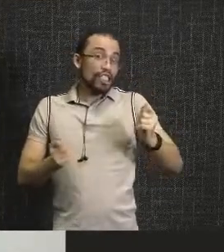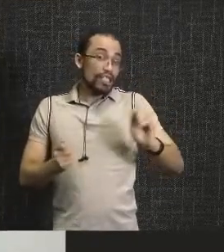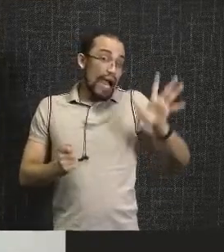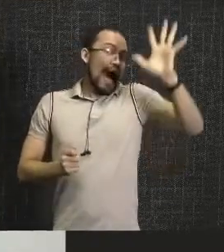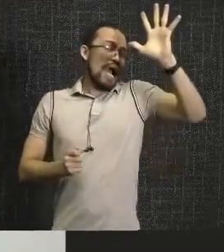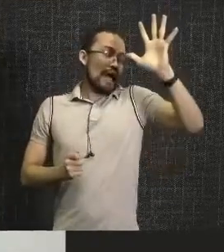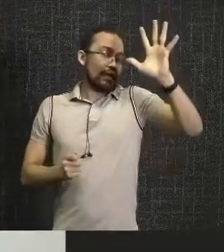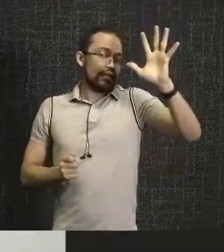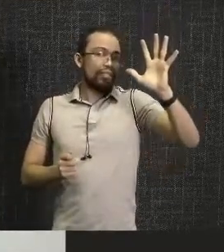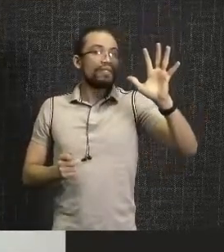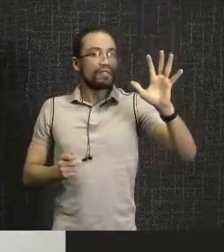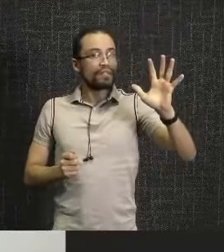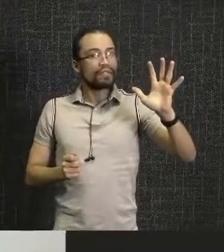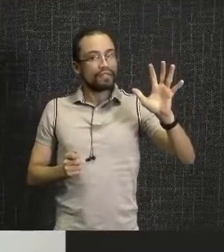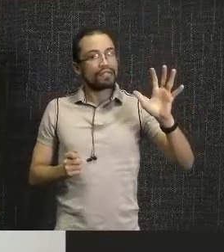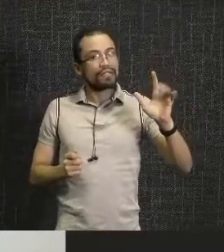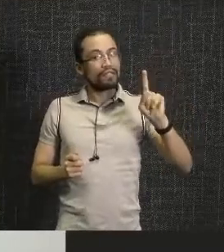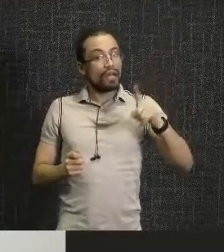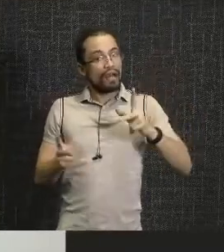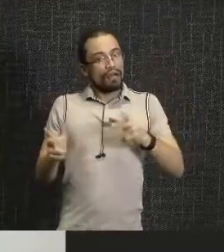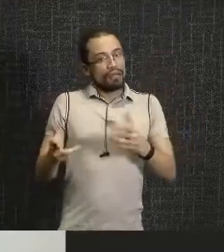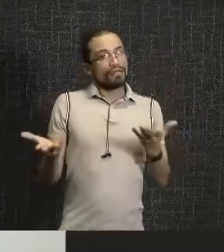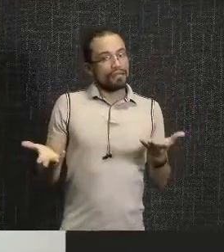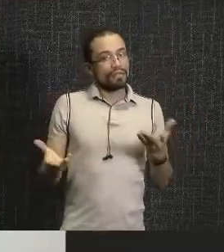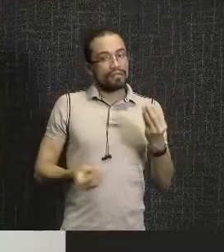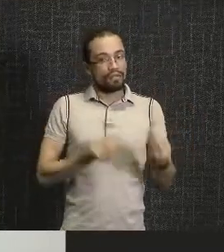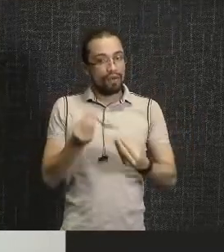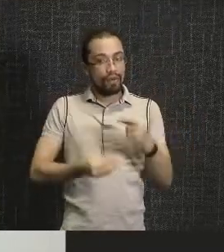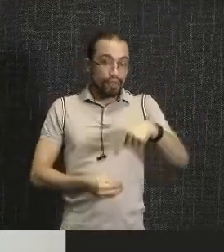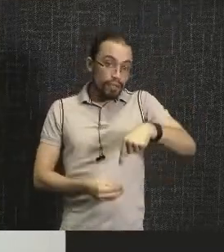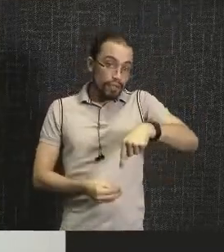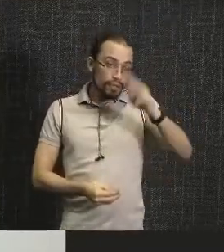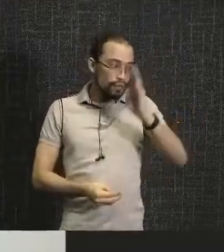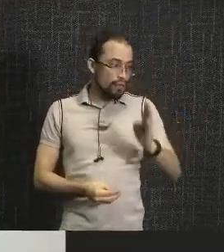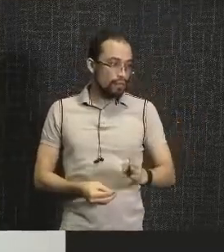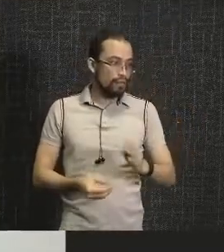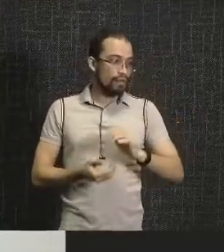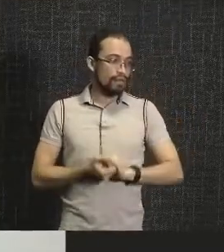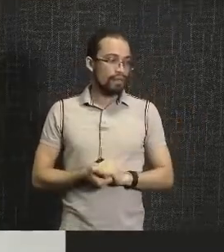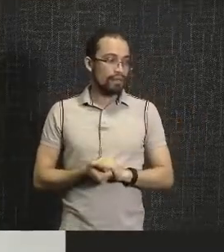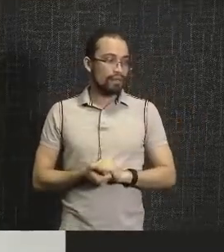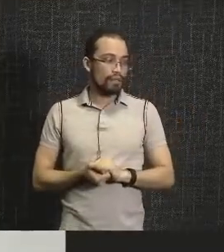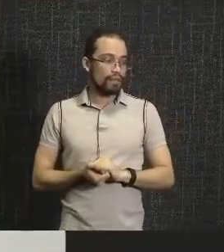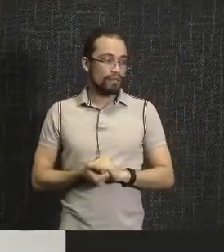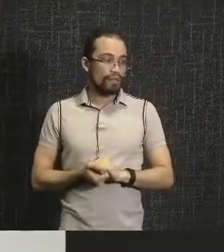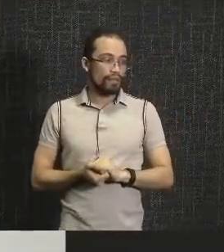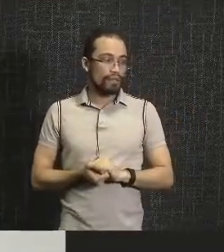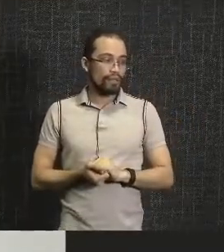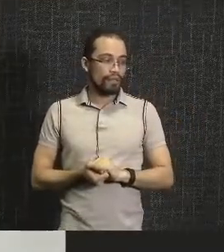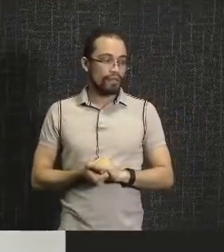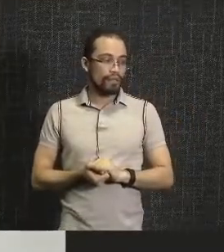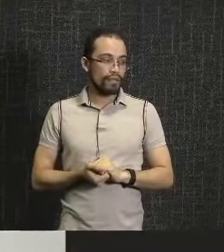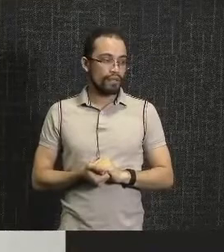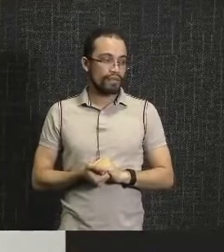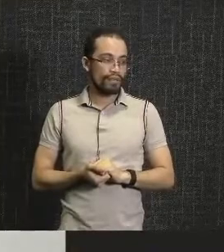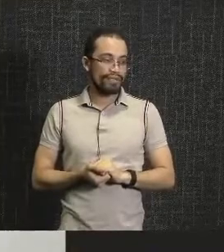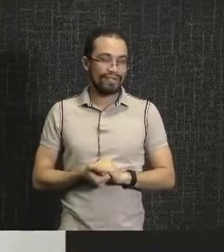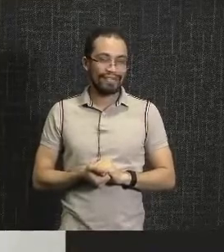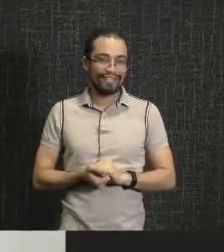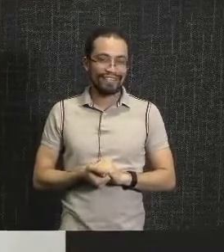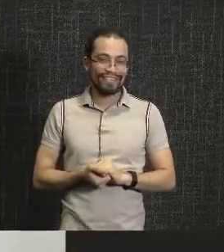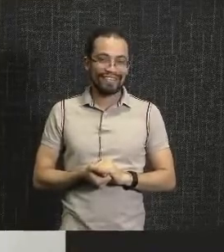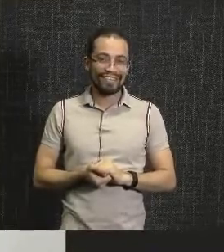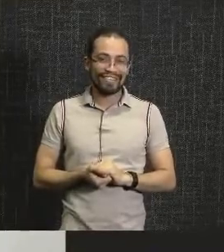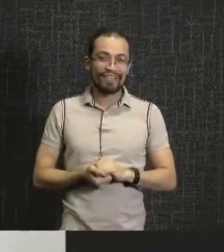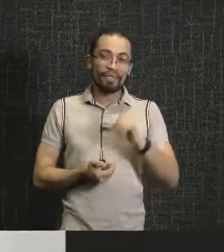pessoas terem uma noção da dificuldade que a gente pode enfrentar. E essas reformas que têm